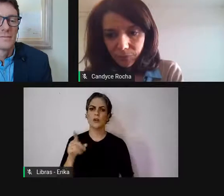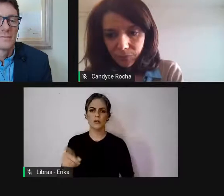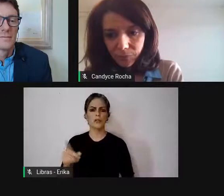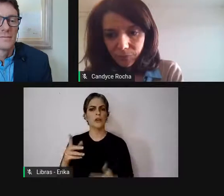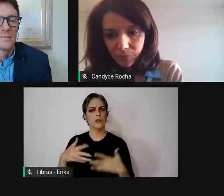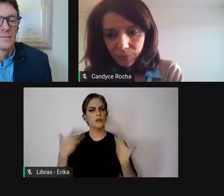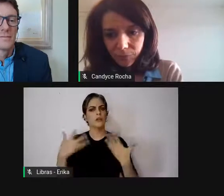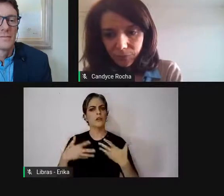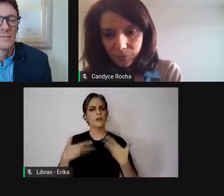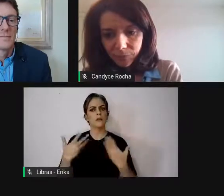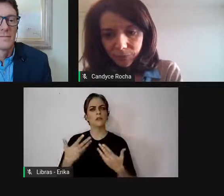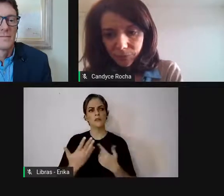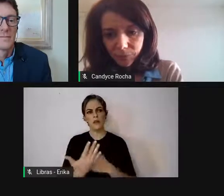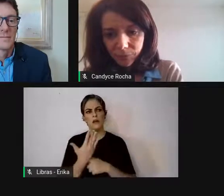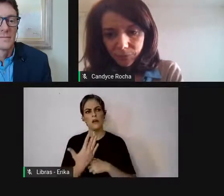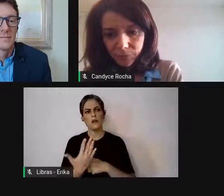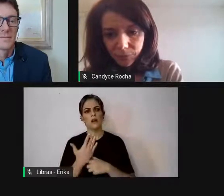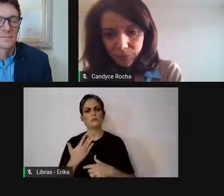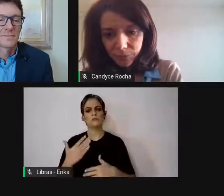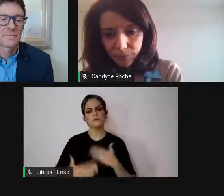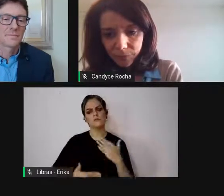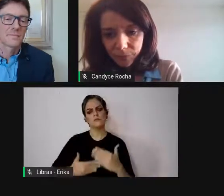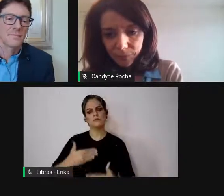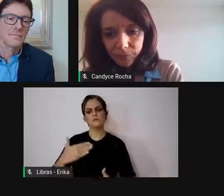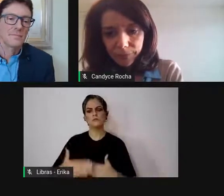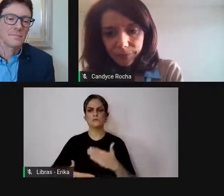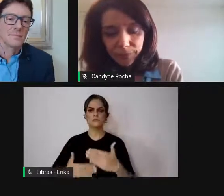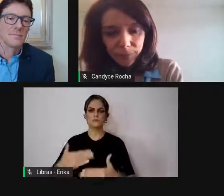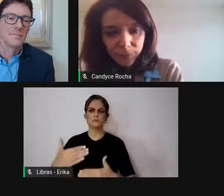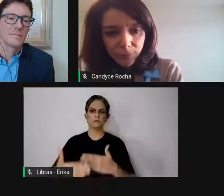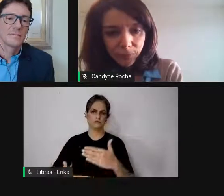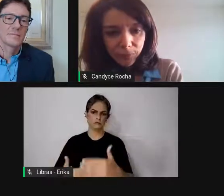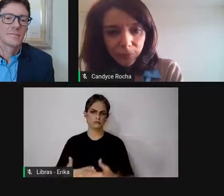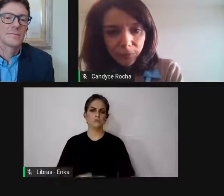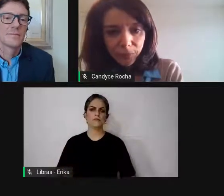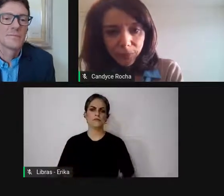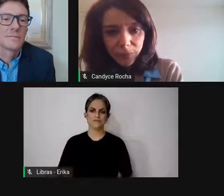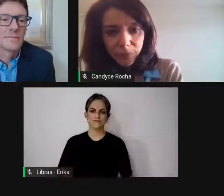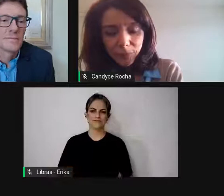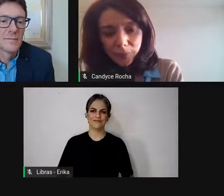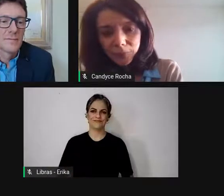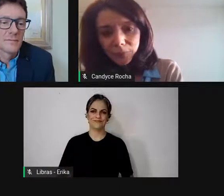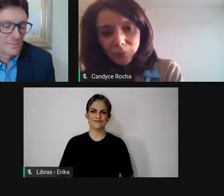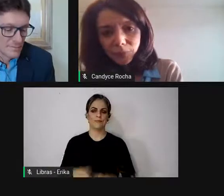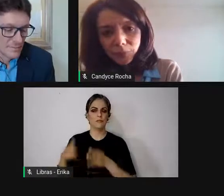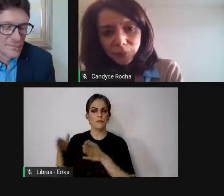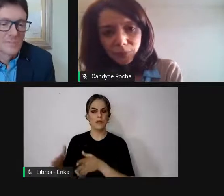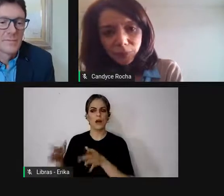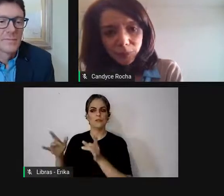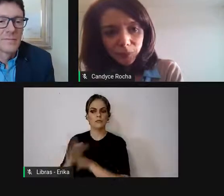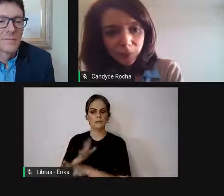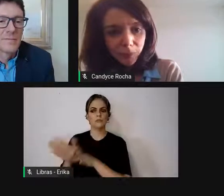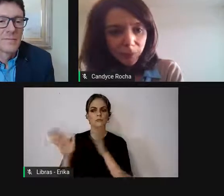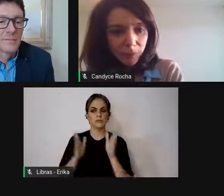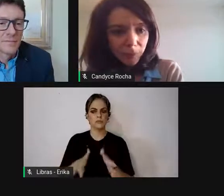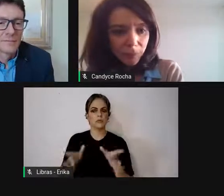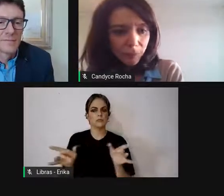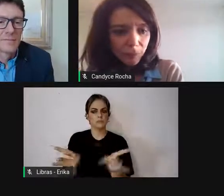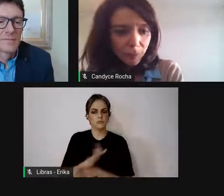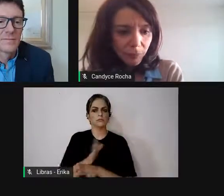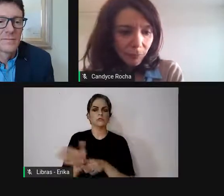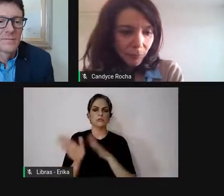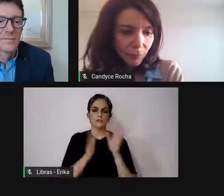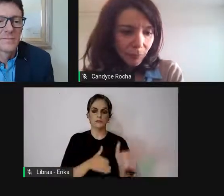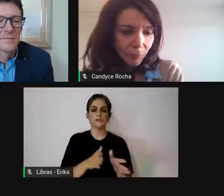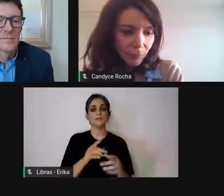dar elementos mais sólidos para você concluir o trabalho, né? E